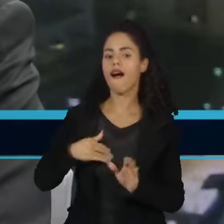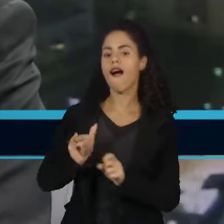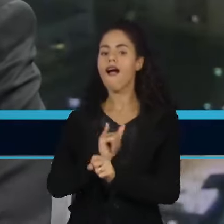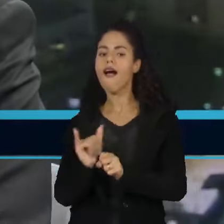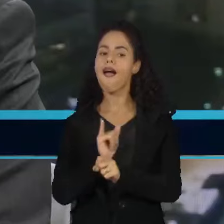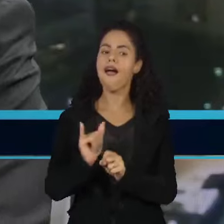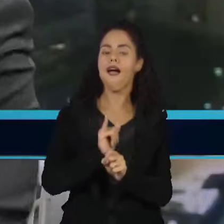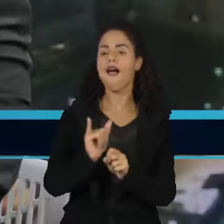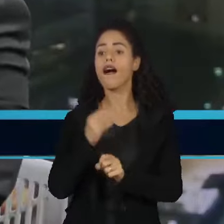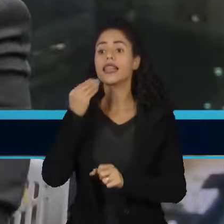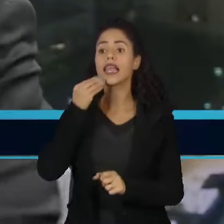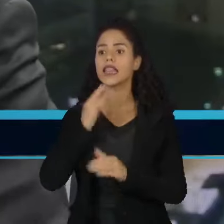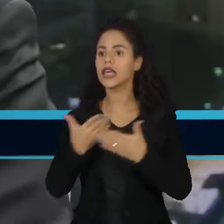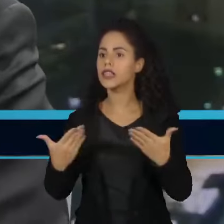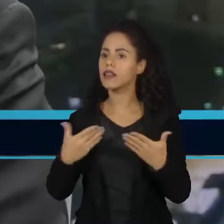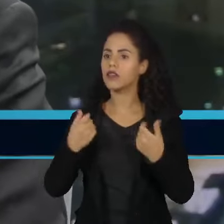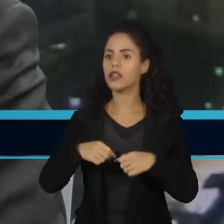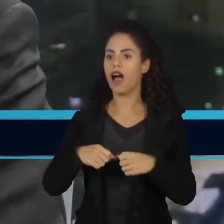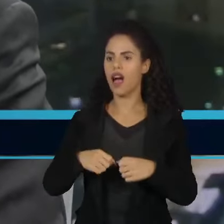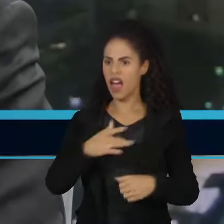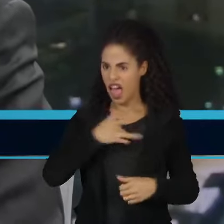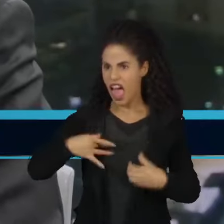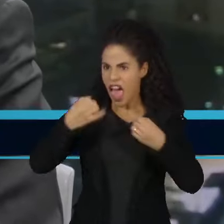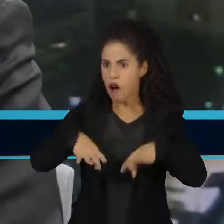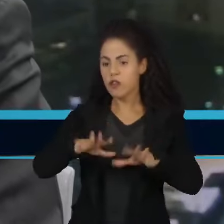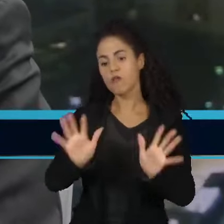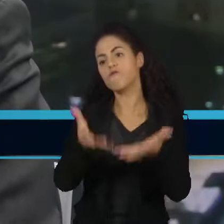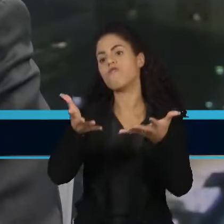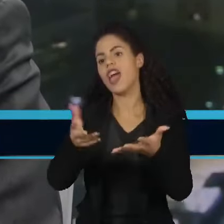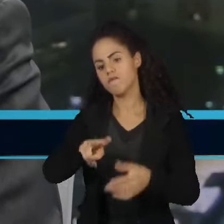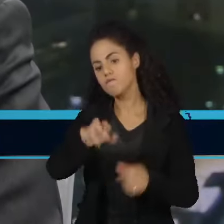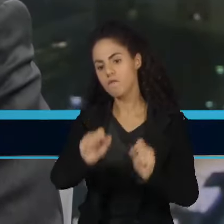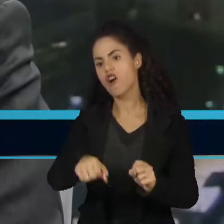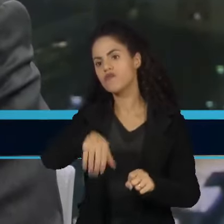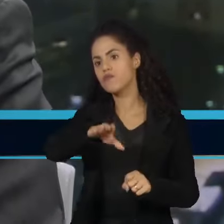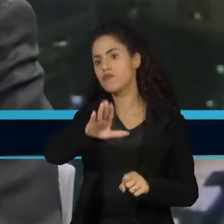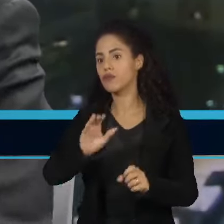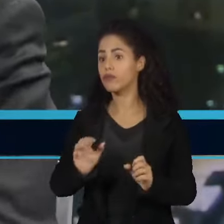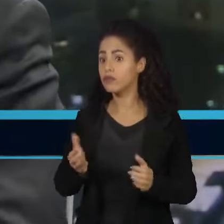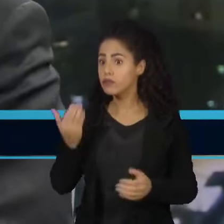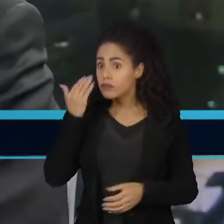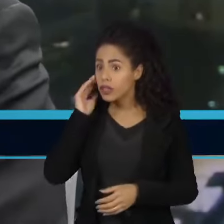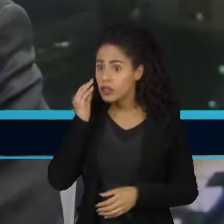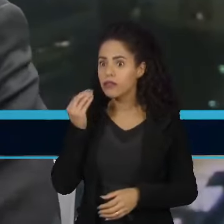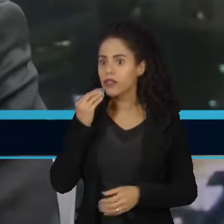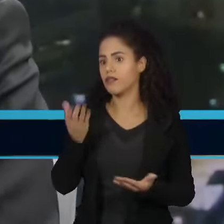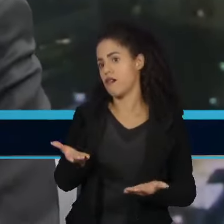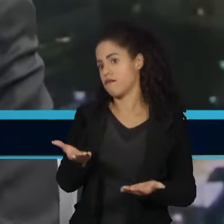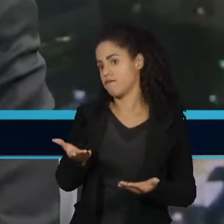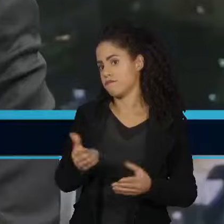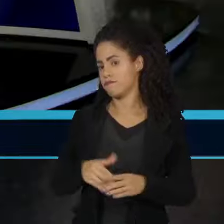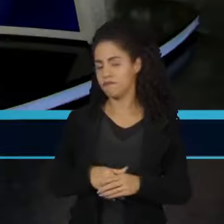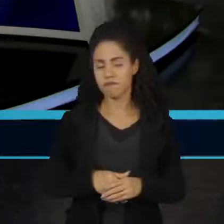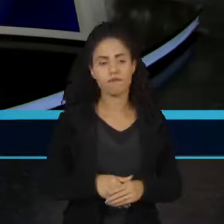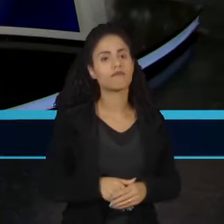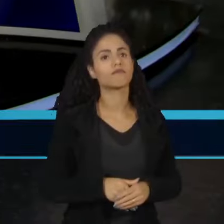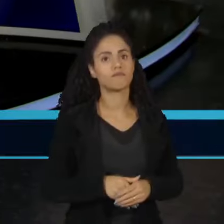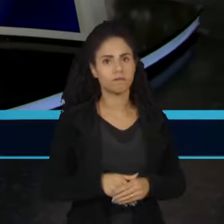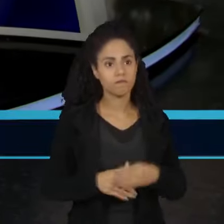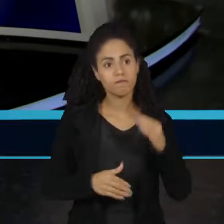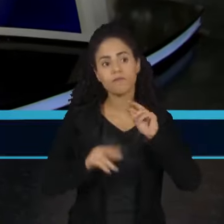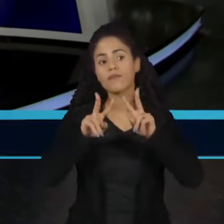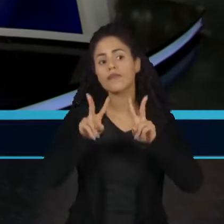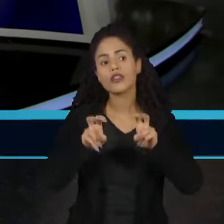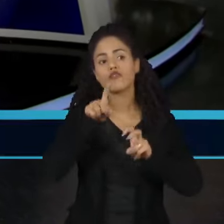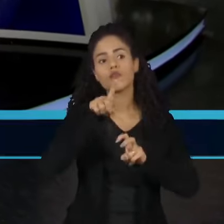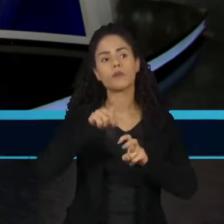passe aquilo que causa mal, né, sobre a justificativa de que isso pode ajudar na economia. E agora falando, Sakamoto, sobre